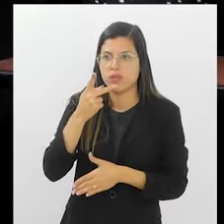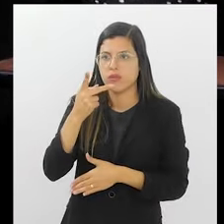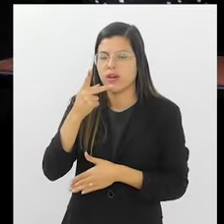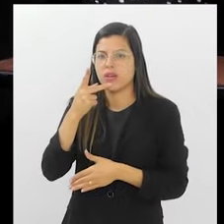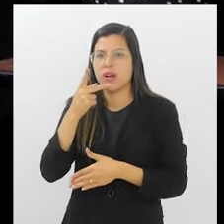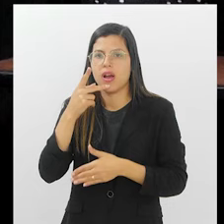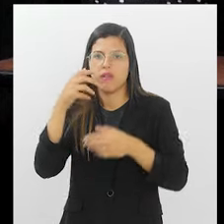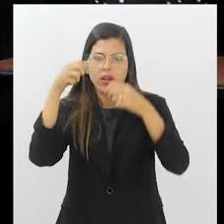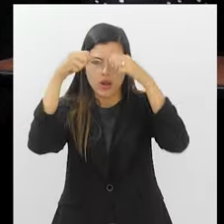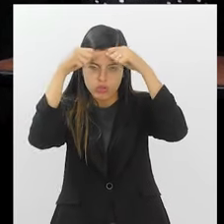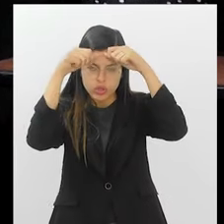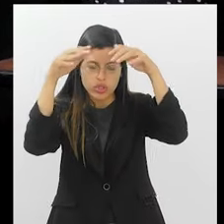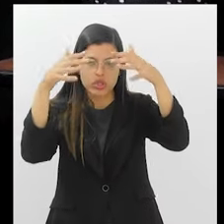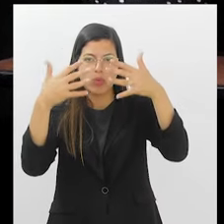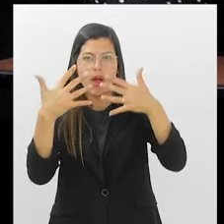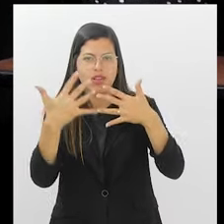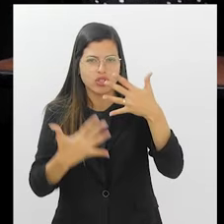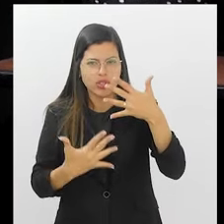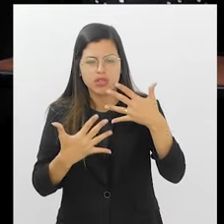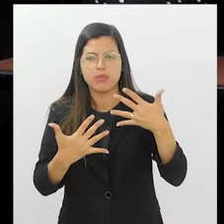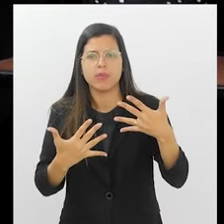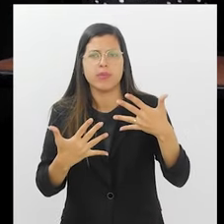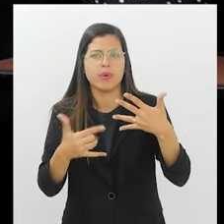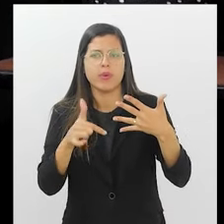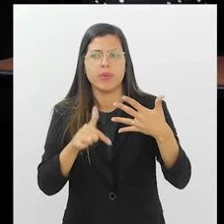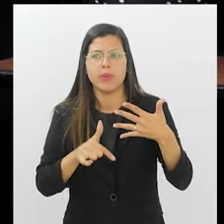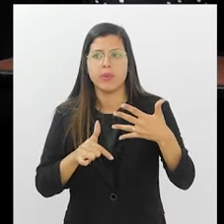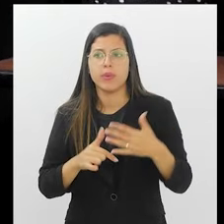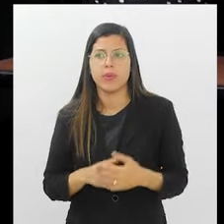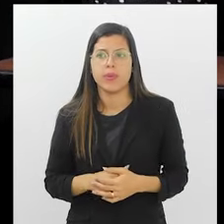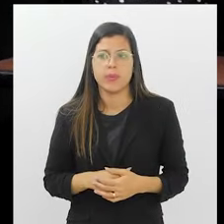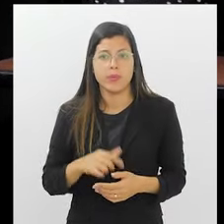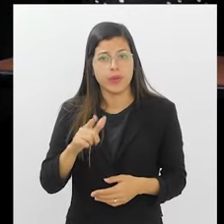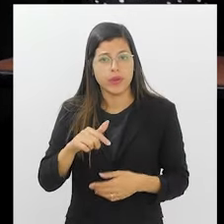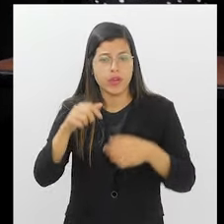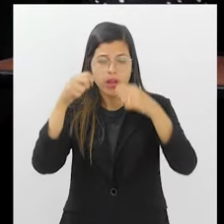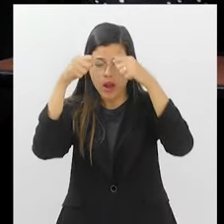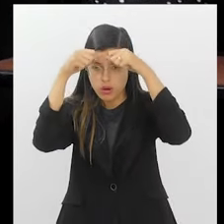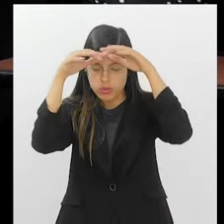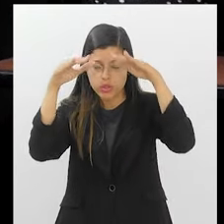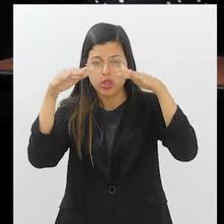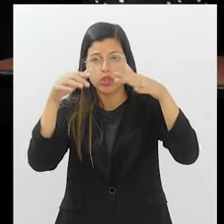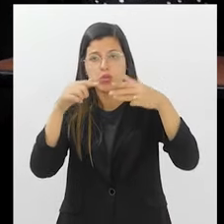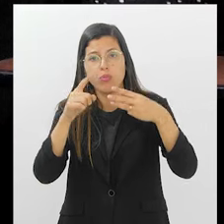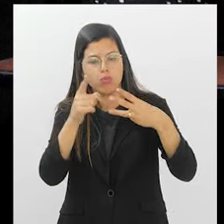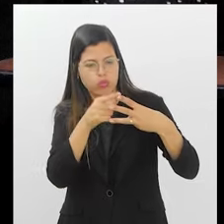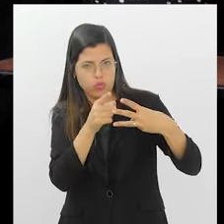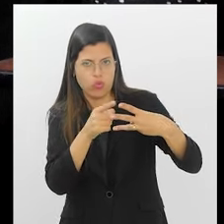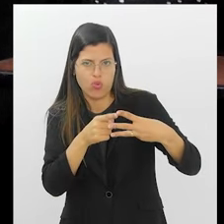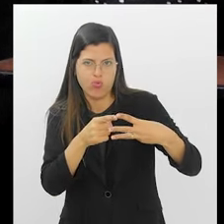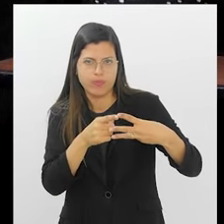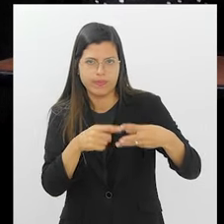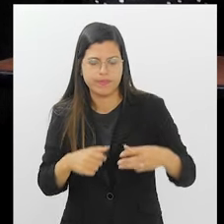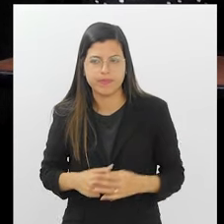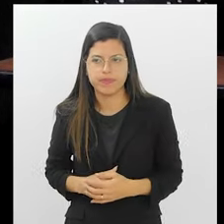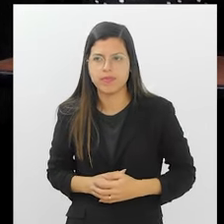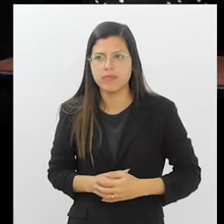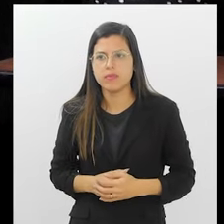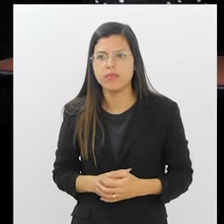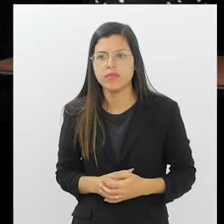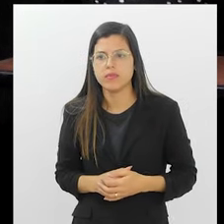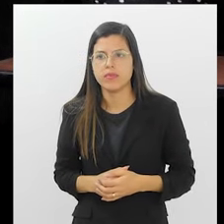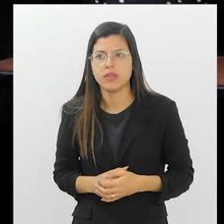antes chamava de autismo atípico, etc., etc., que são justamente esses autistas com suporte 1.